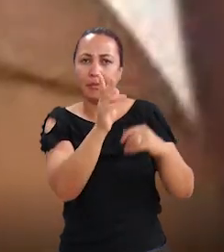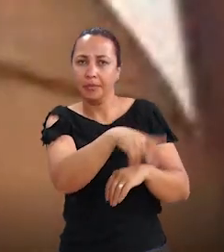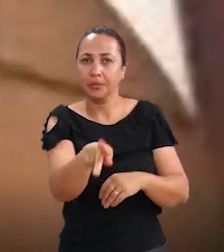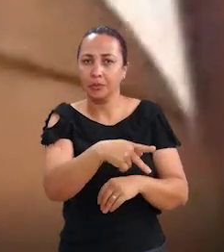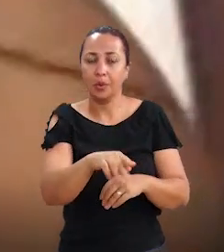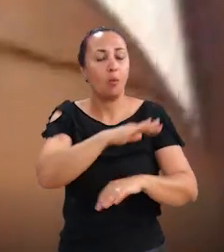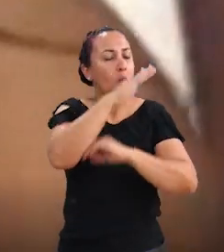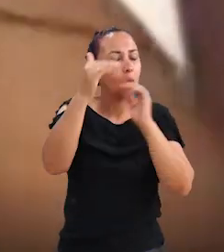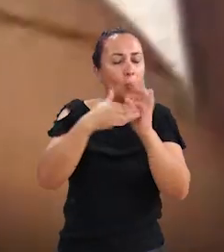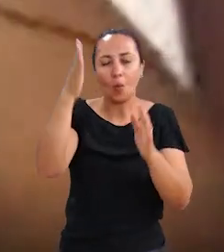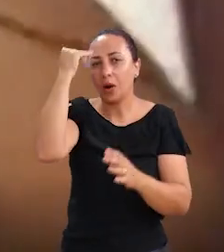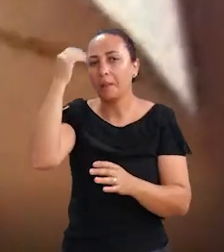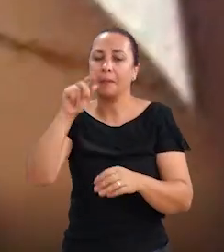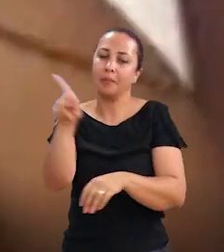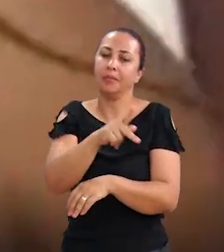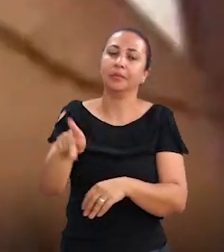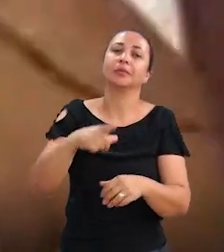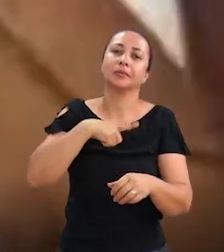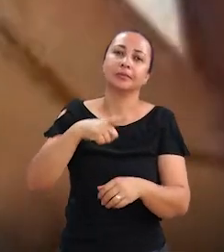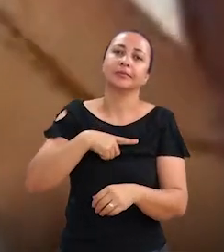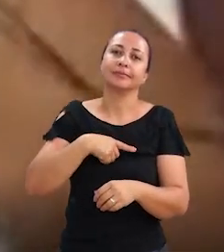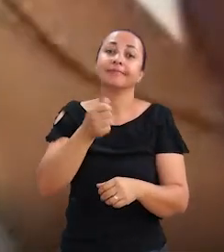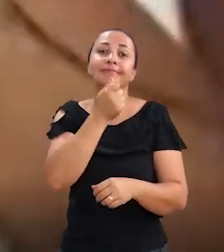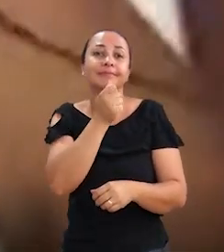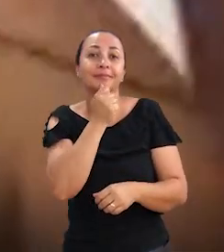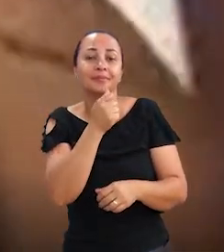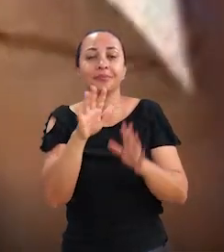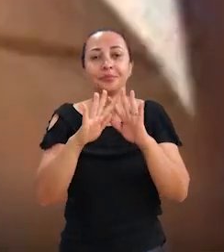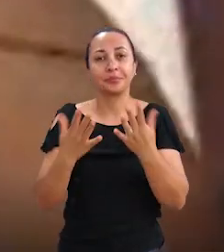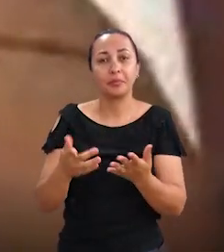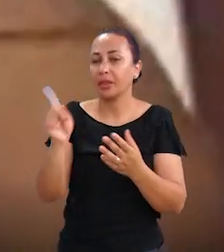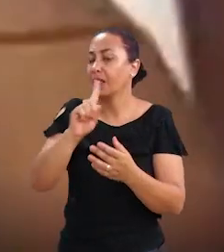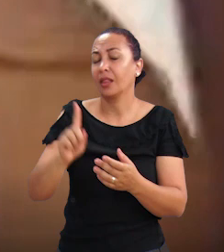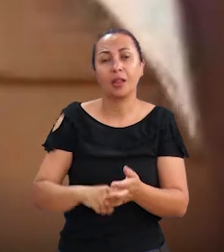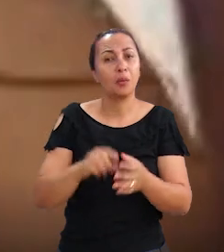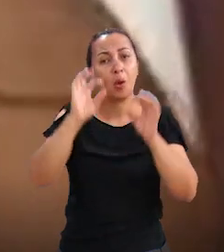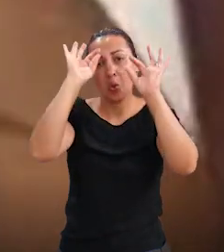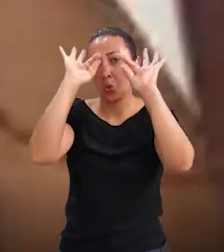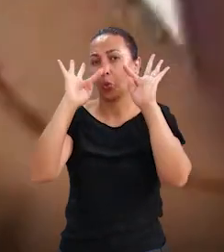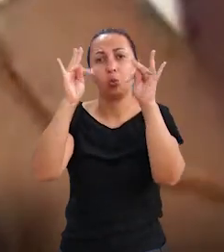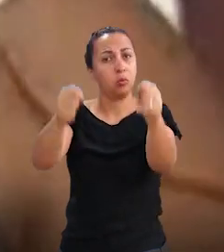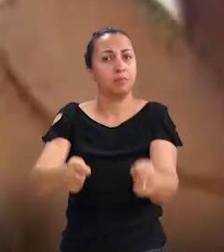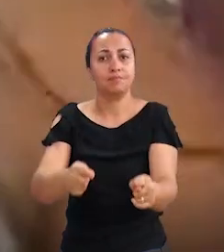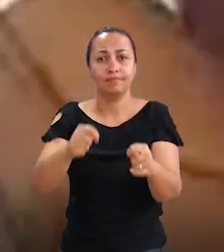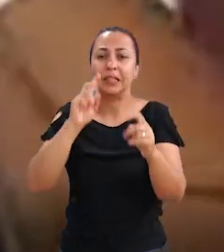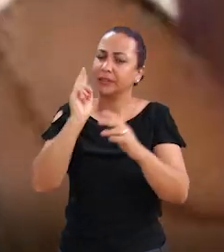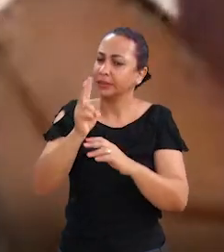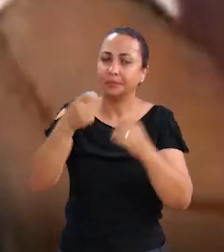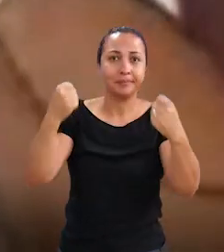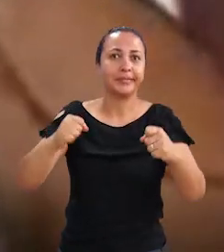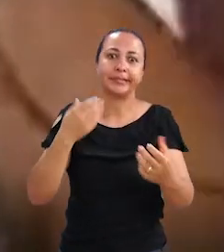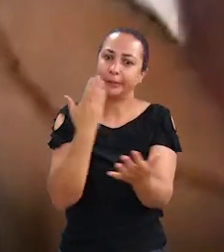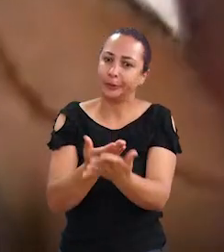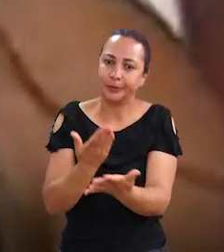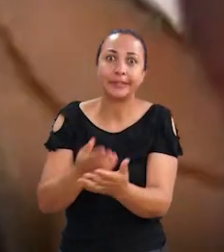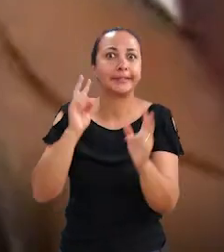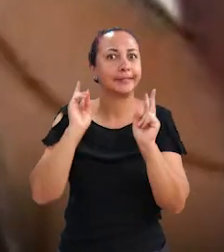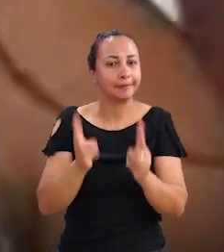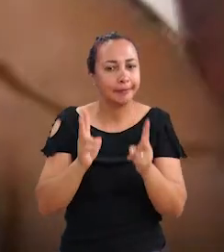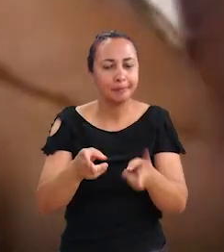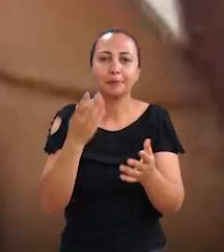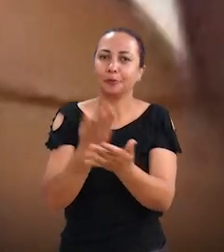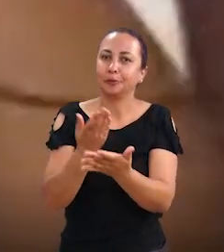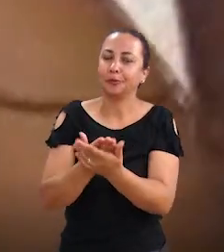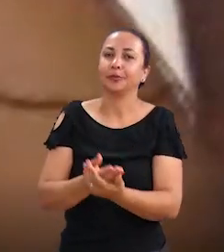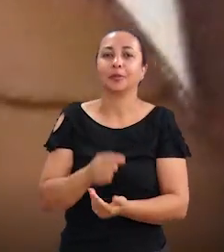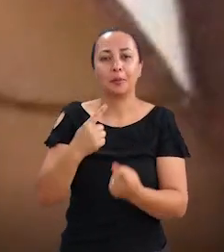prática docente em si, todos os saberes que o professor tem e que, ainda assim, não é o suficiente. A todo momento ele tem que estar estudando.